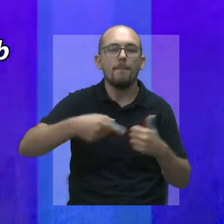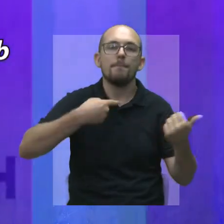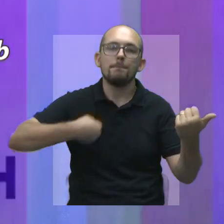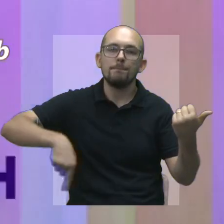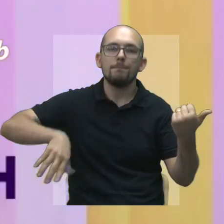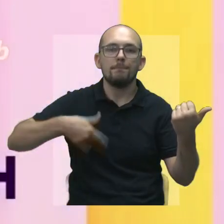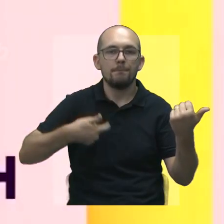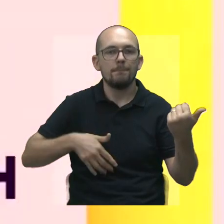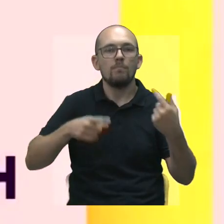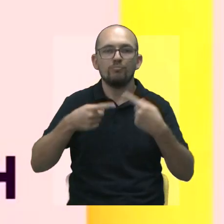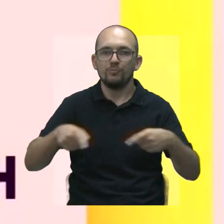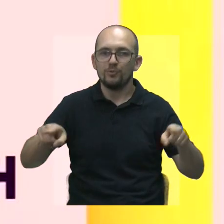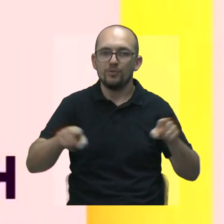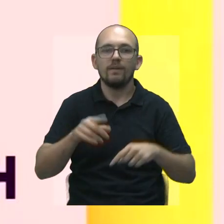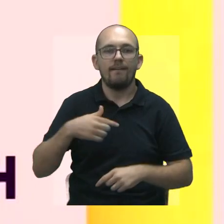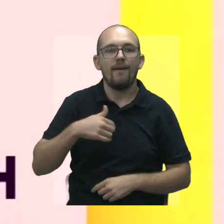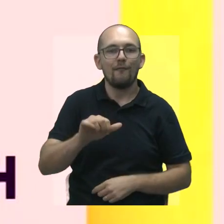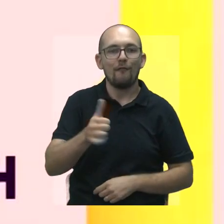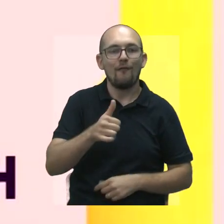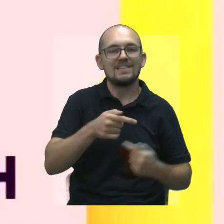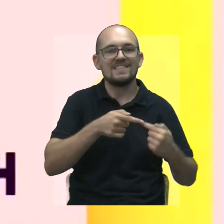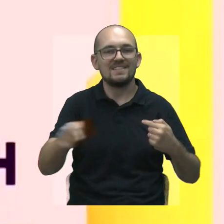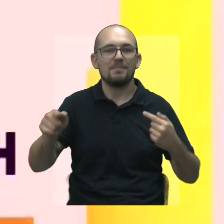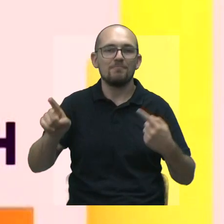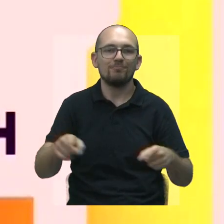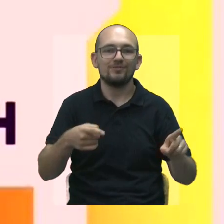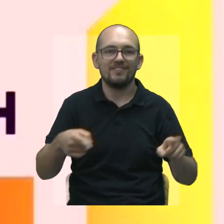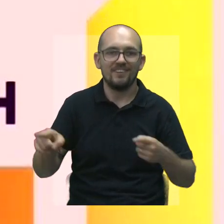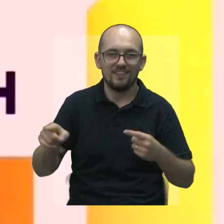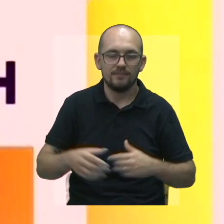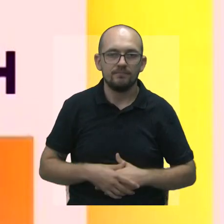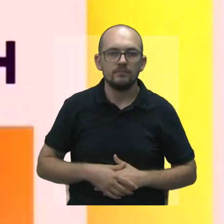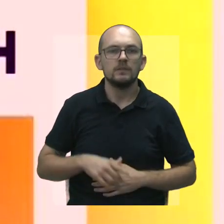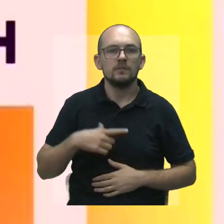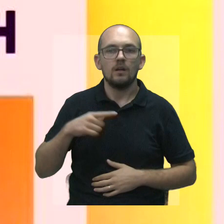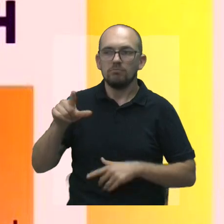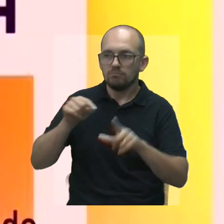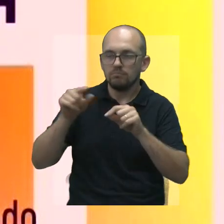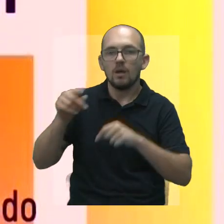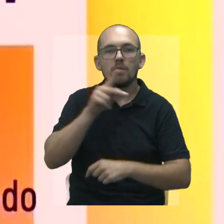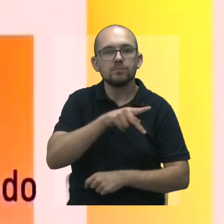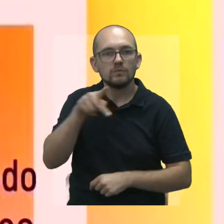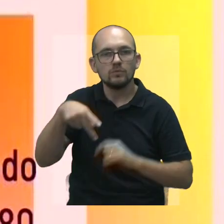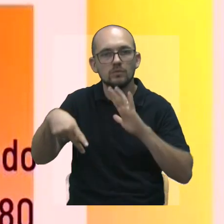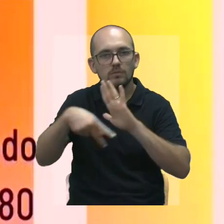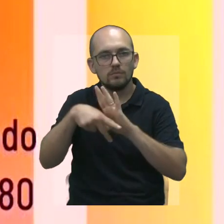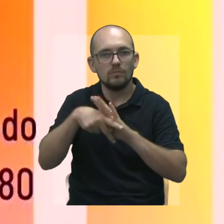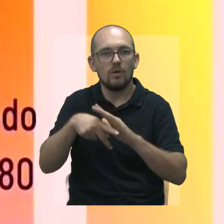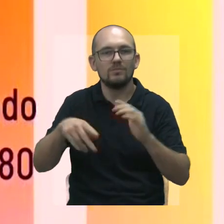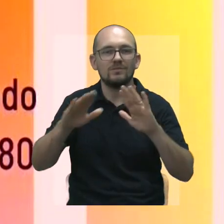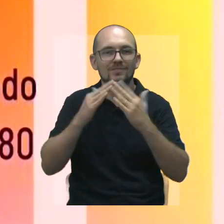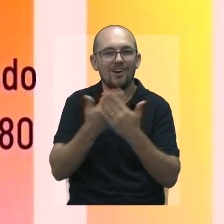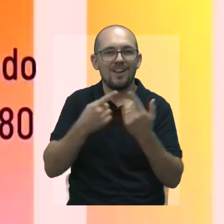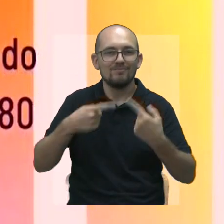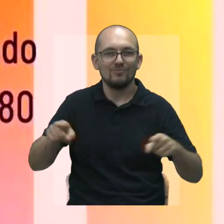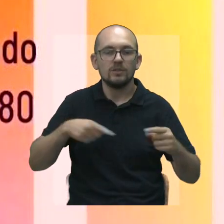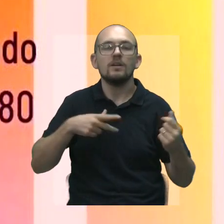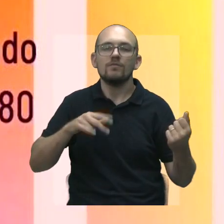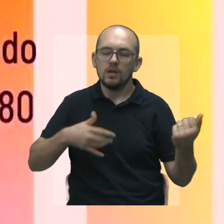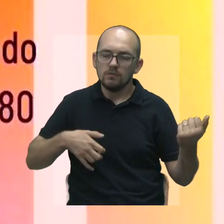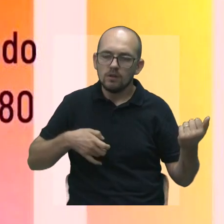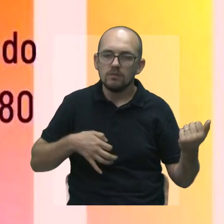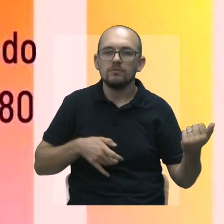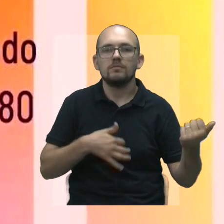na 11ª Semana Musical. Professores do Conservatório Jauense de Música vão interpretar